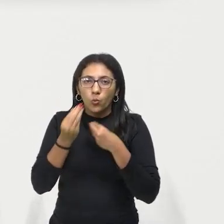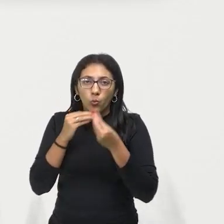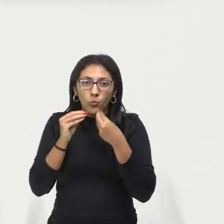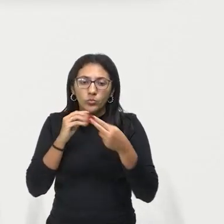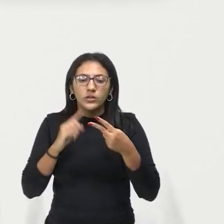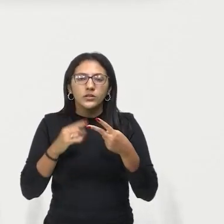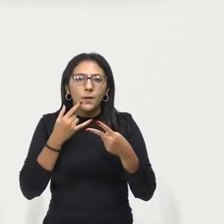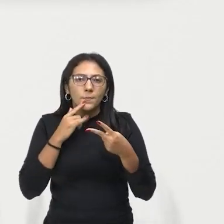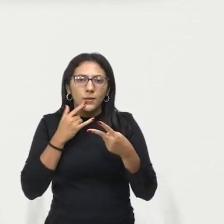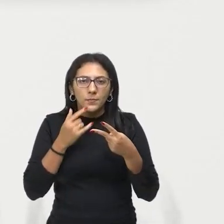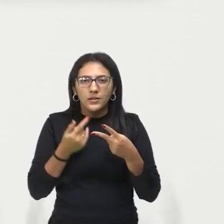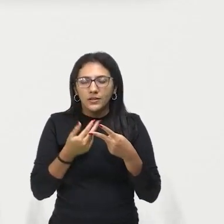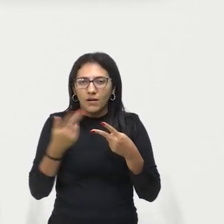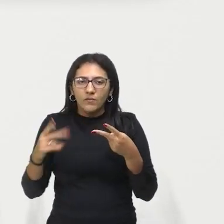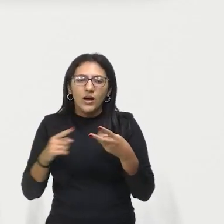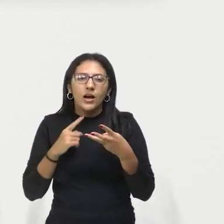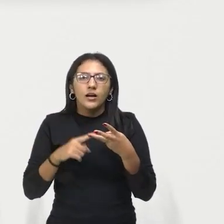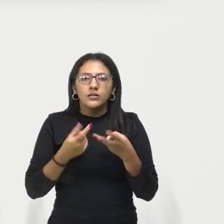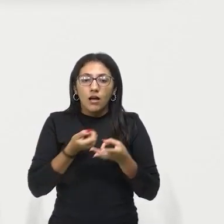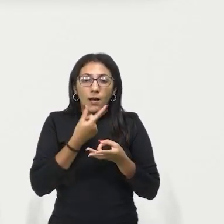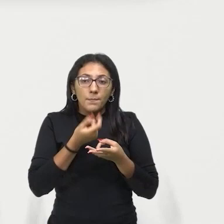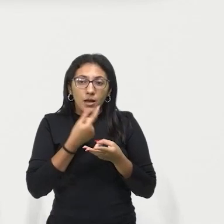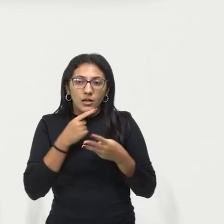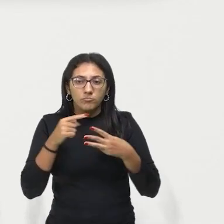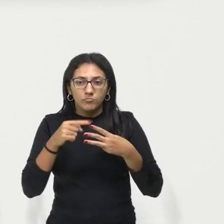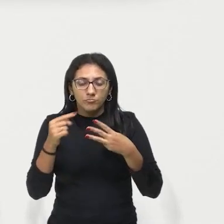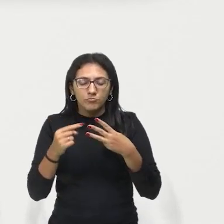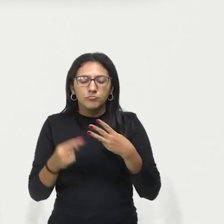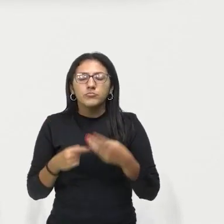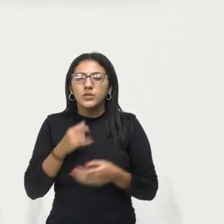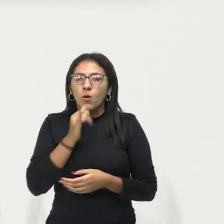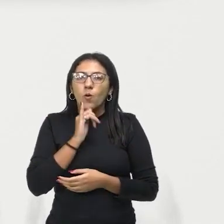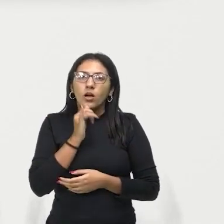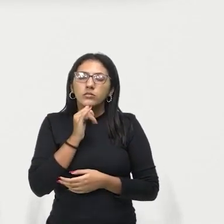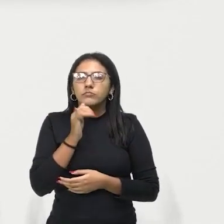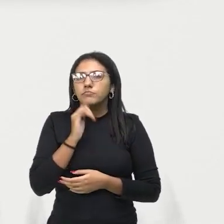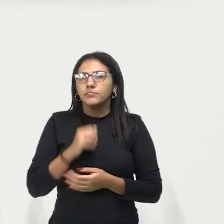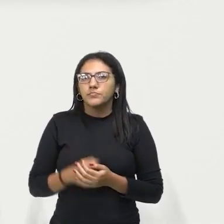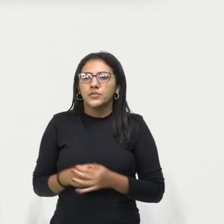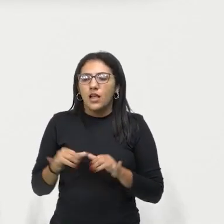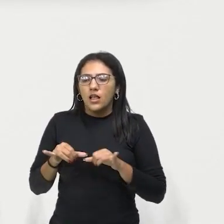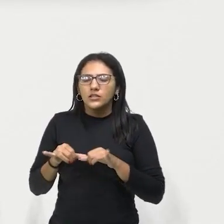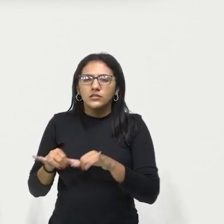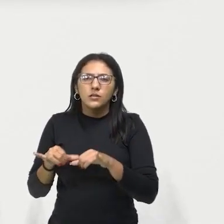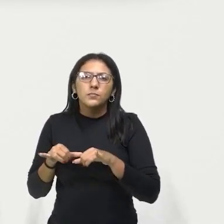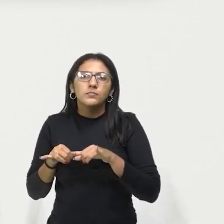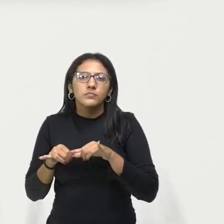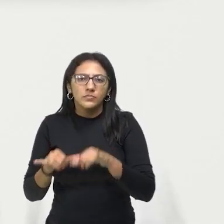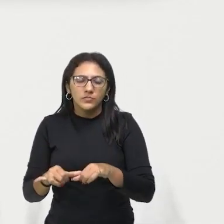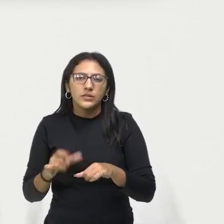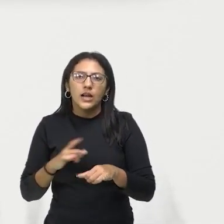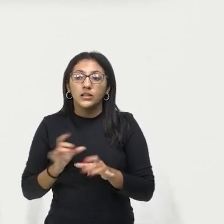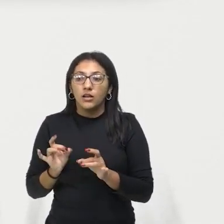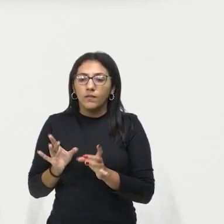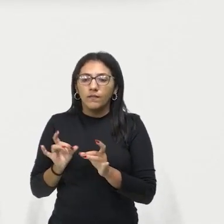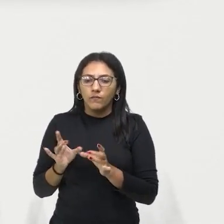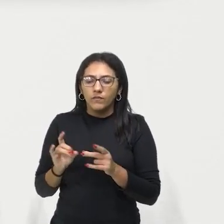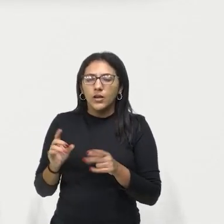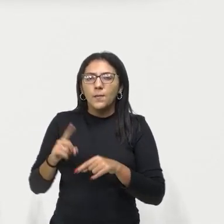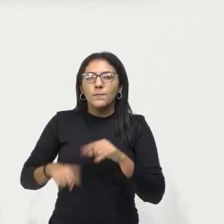feito em um curto espaço de tempo, tá? Como alimentos, medicamentos e bebidas. Então você tem aí o